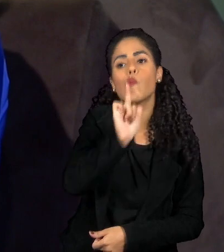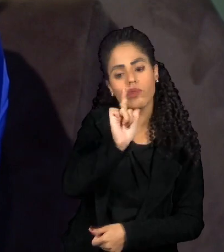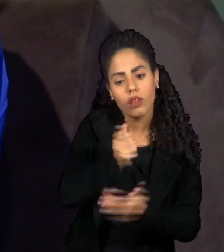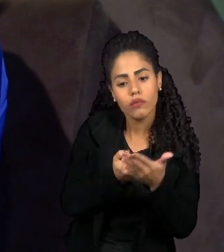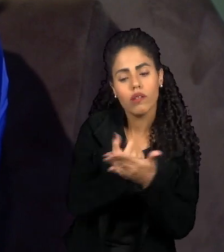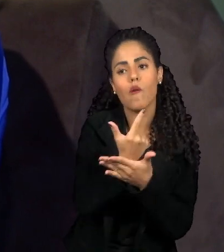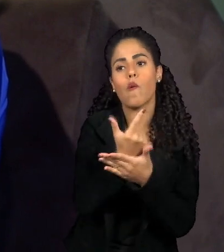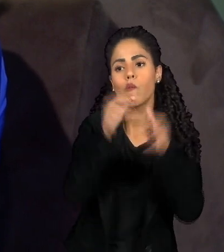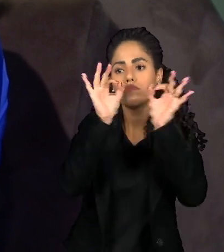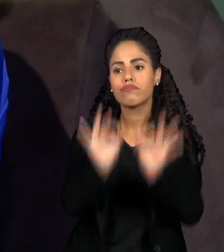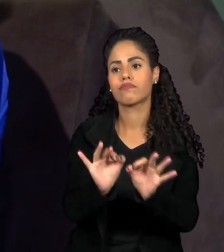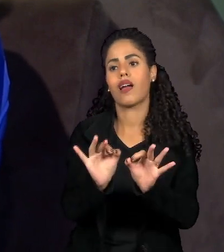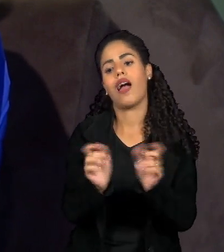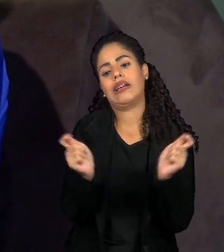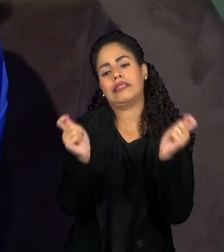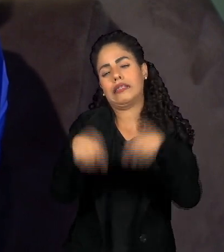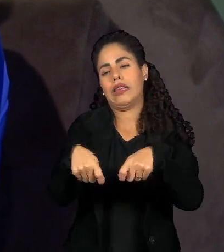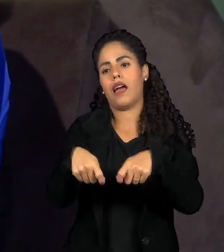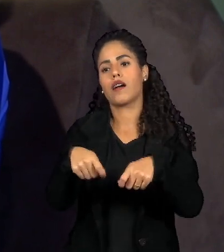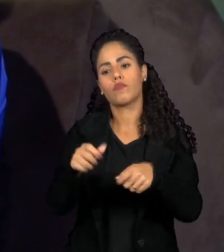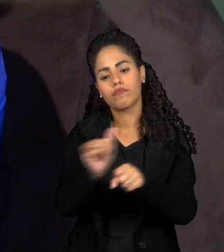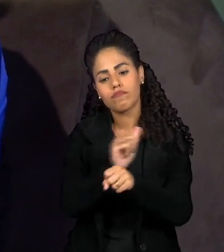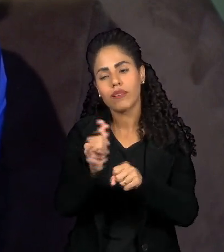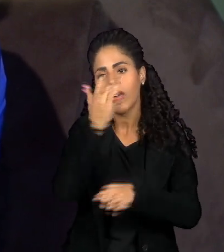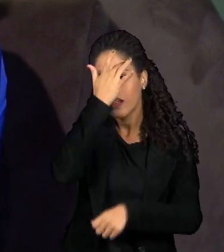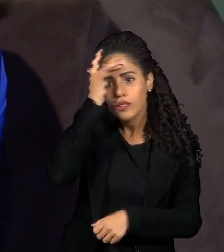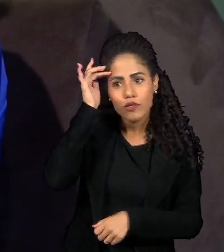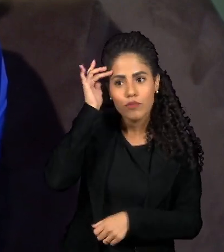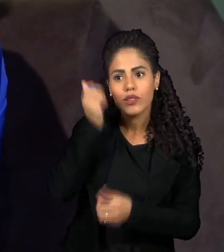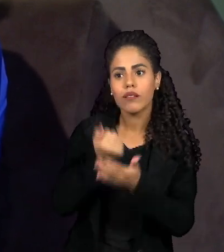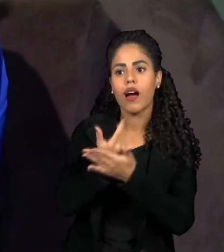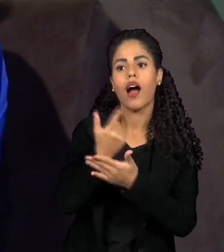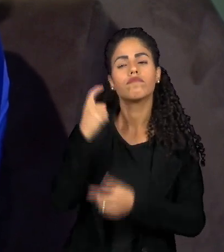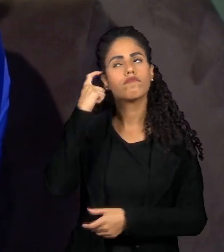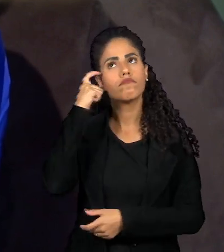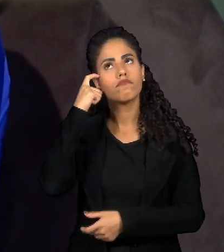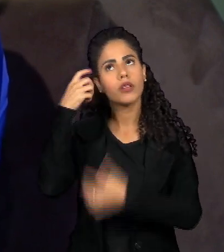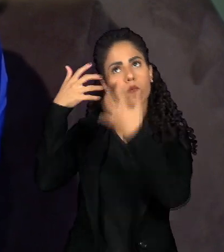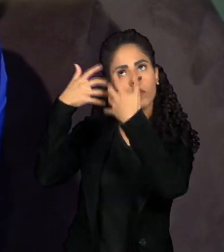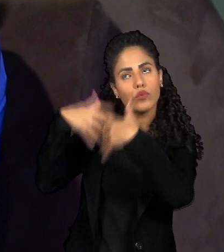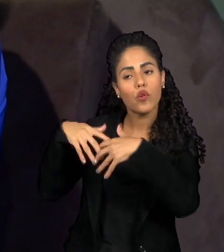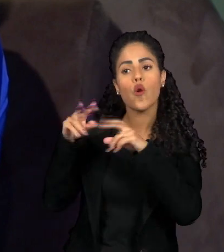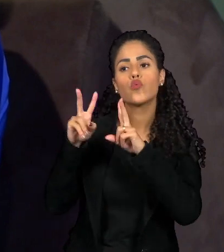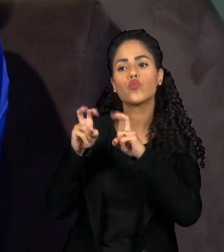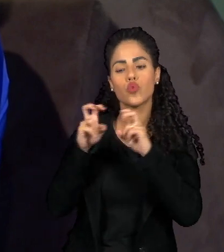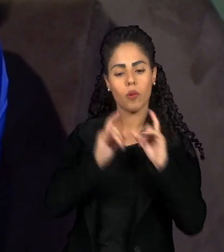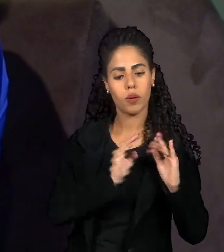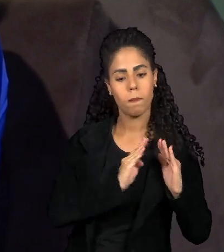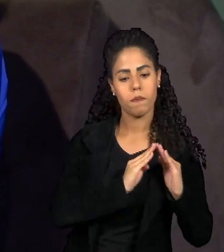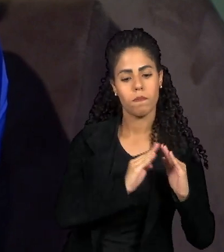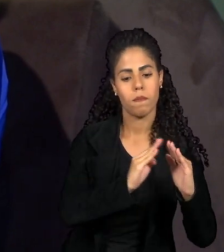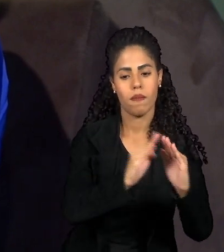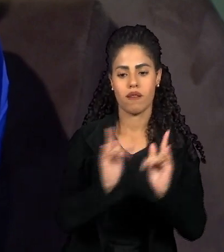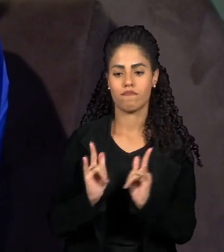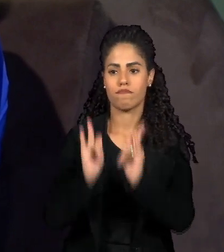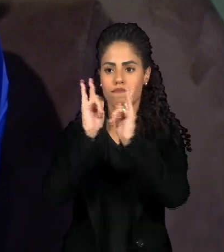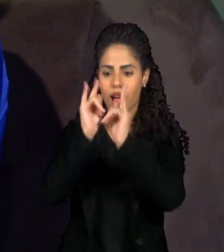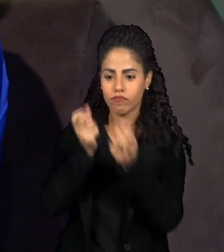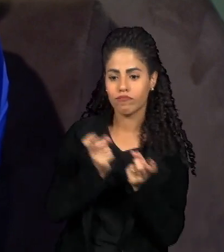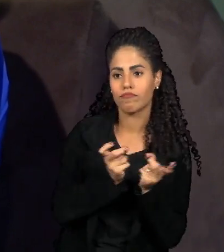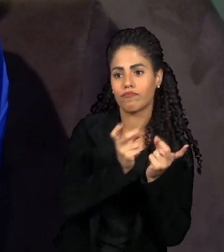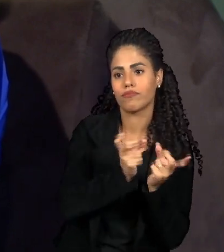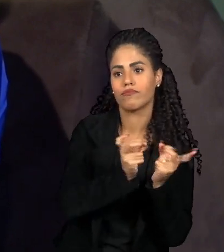sim, trazendo essa possibilidade da gente também, né, pensando em mercado imobiliário, né, de estar em todos os